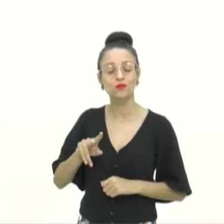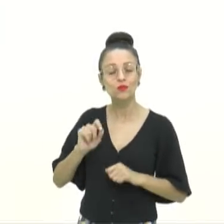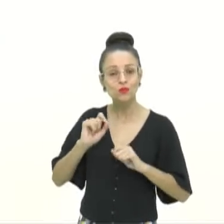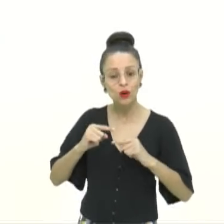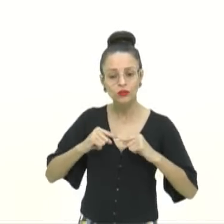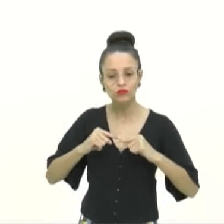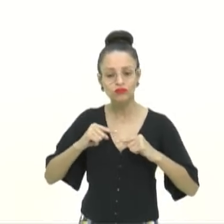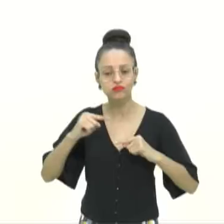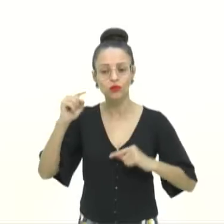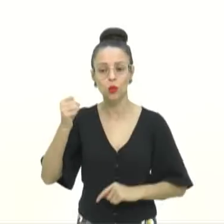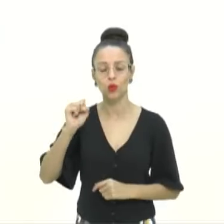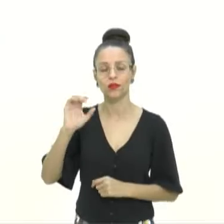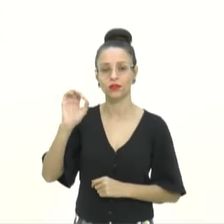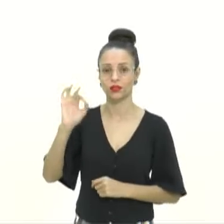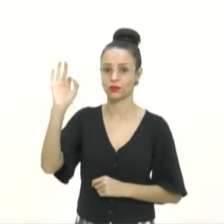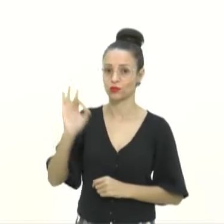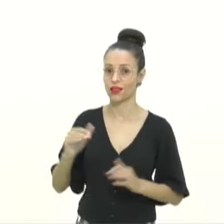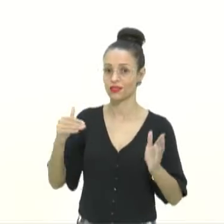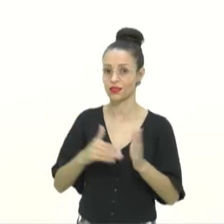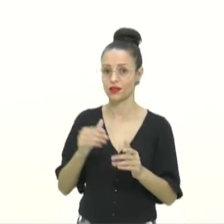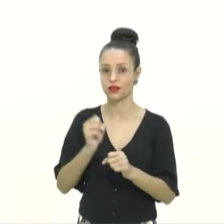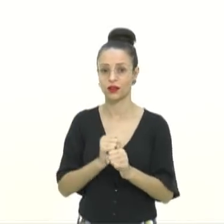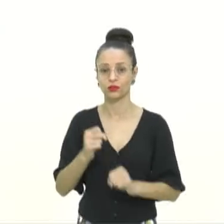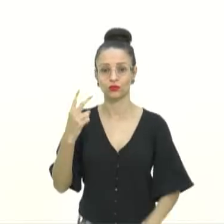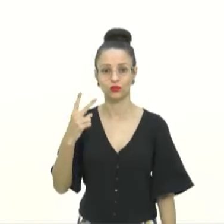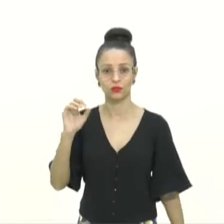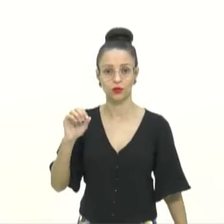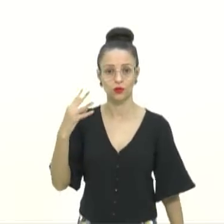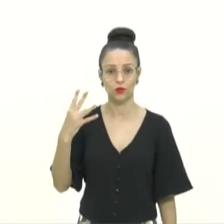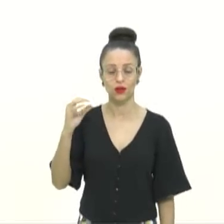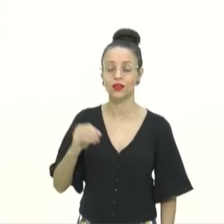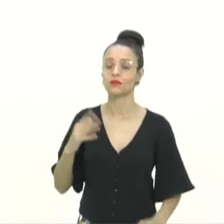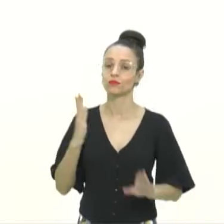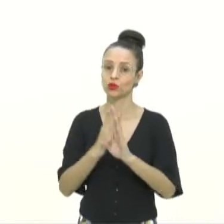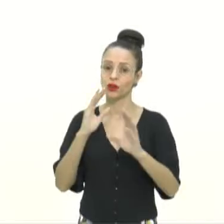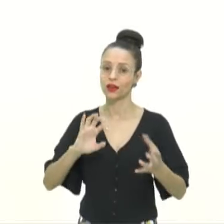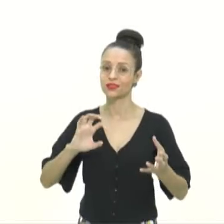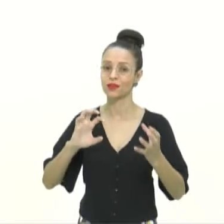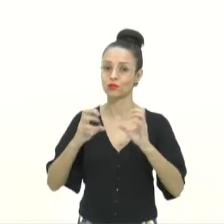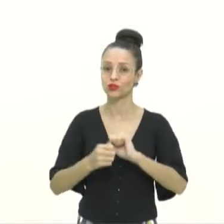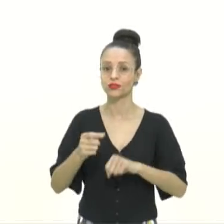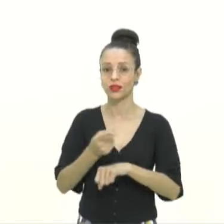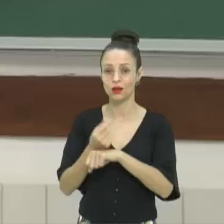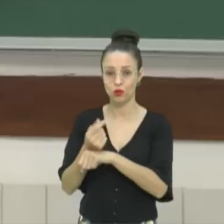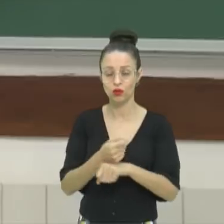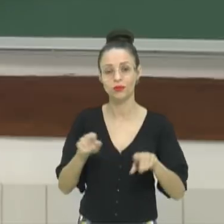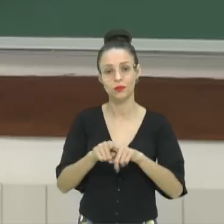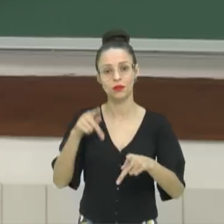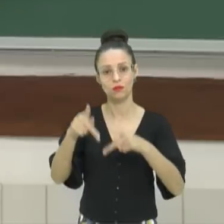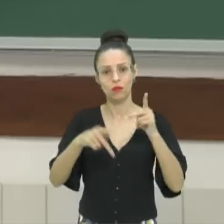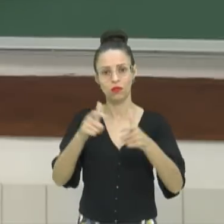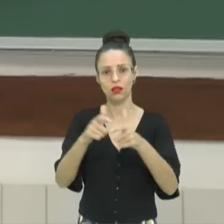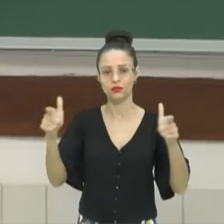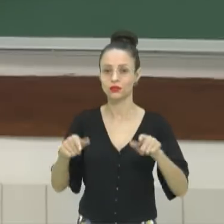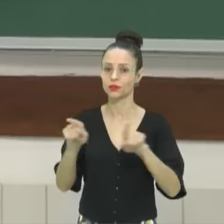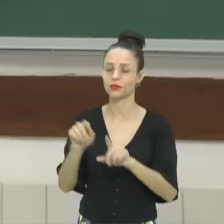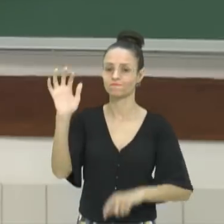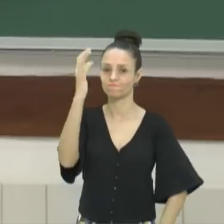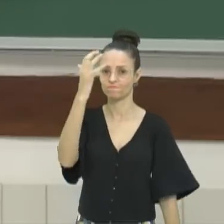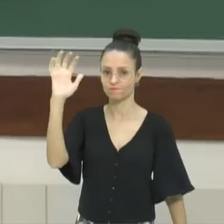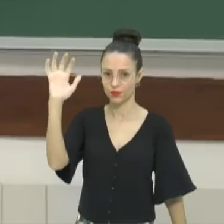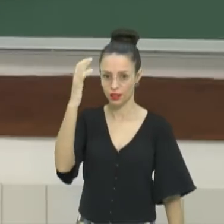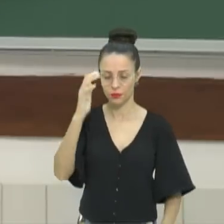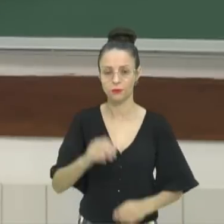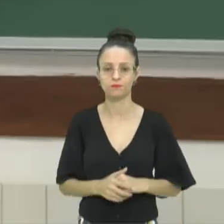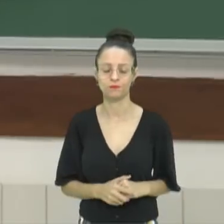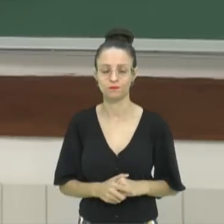até 2040, diante de mudanças econômicas, demográficas e climáticas. O